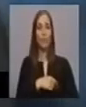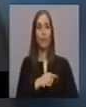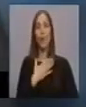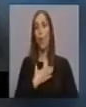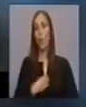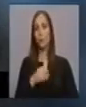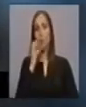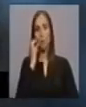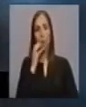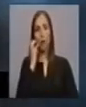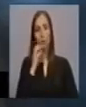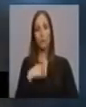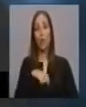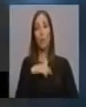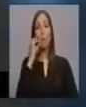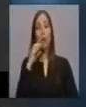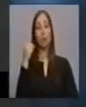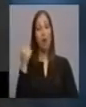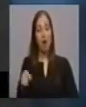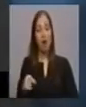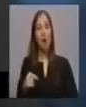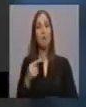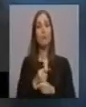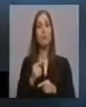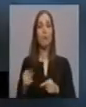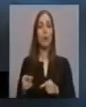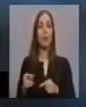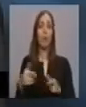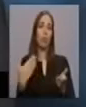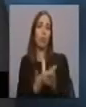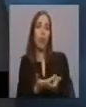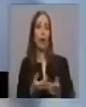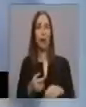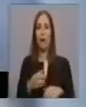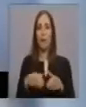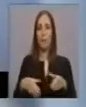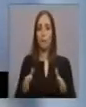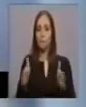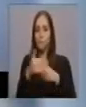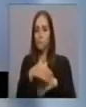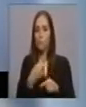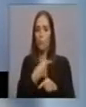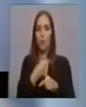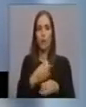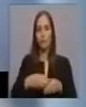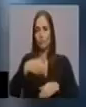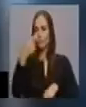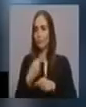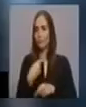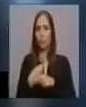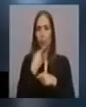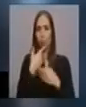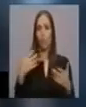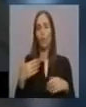plástico temos o plástico porque eu é ofertavam as lojas presente em tudo e mais alguma coisa vamos ao